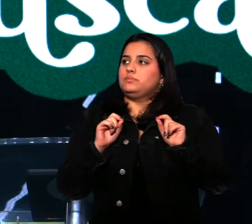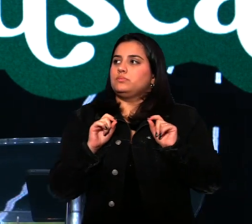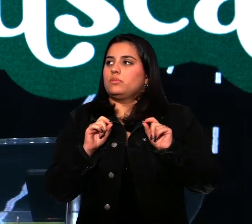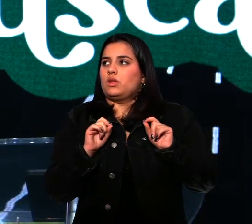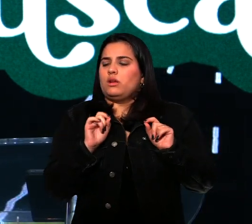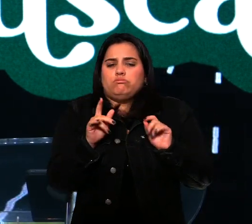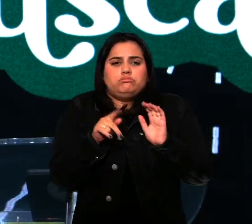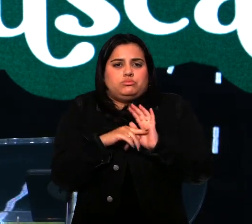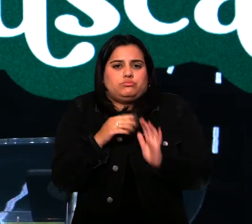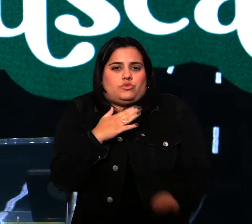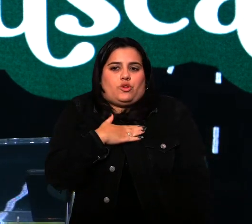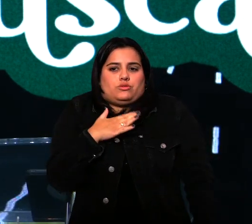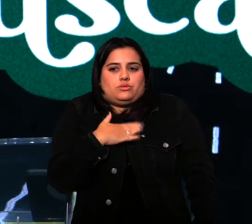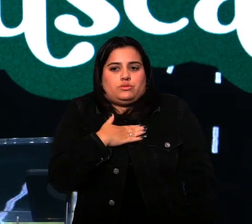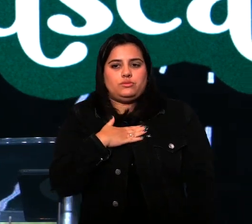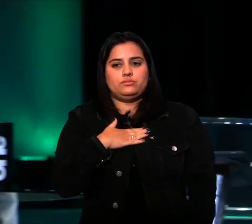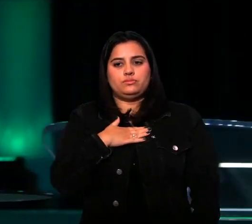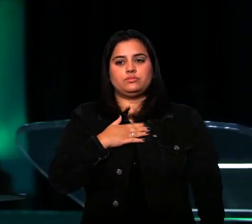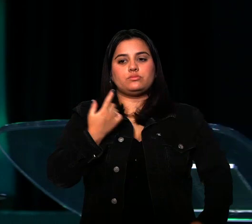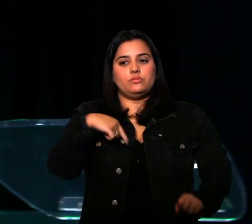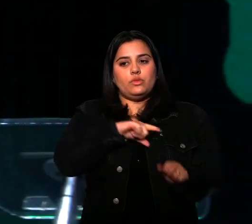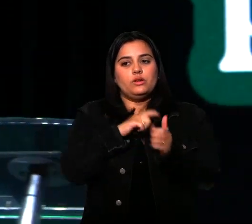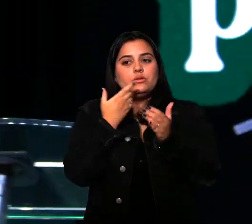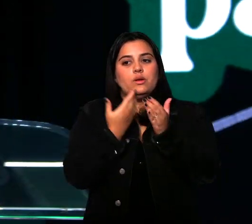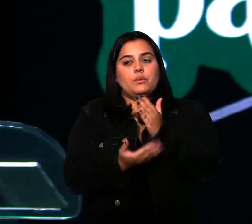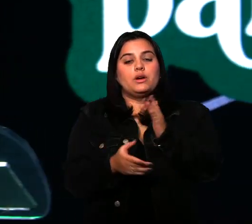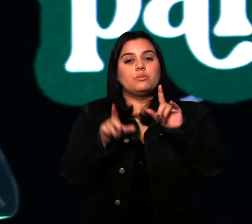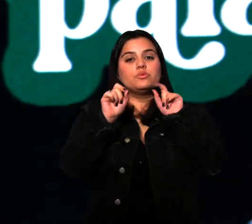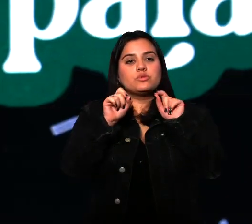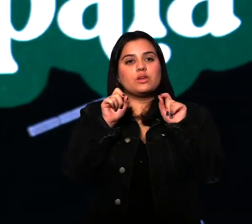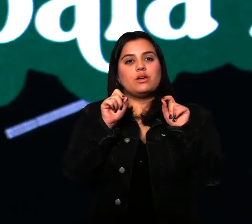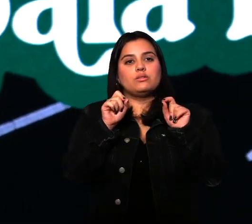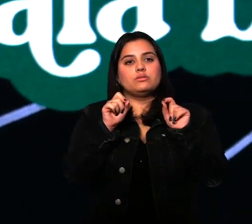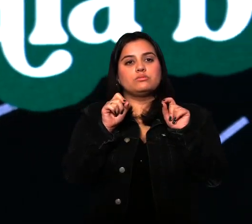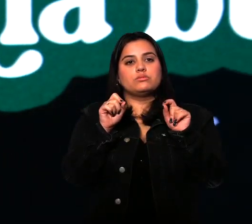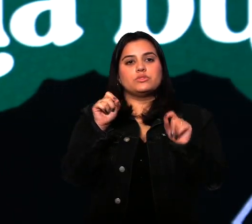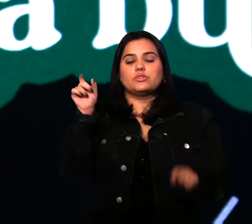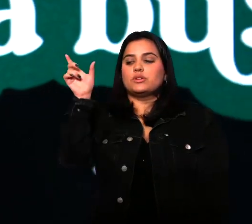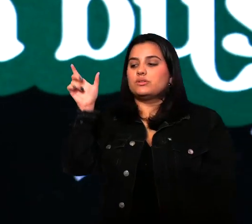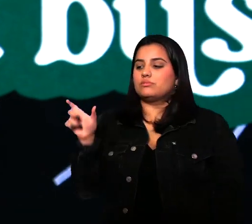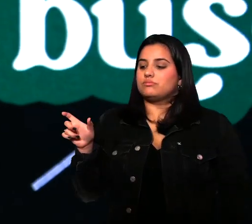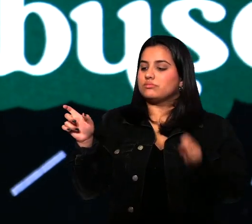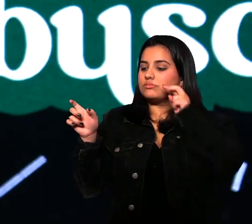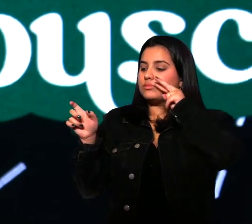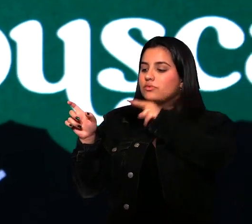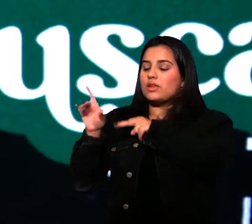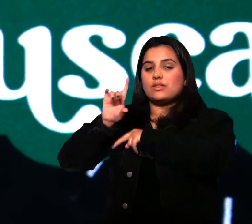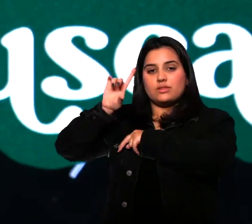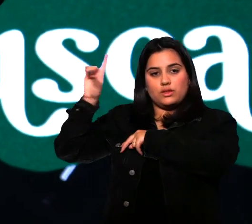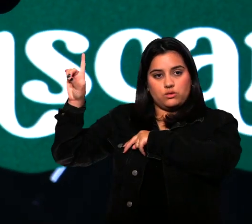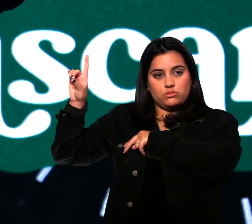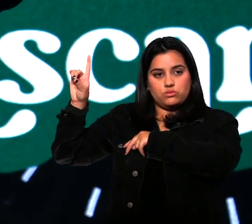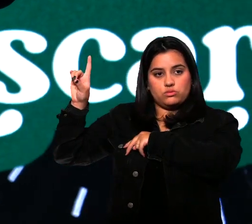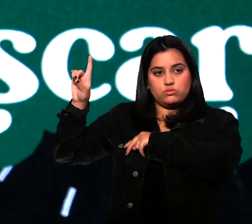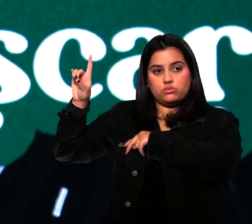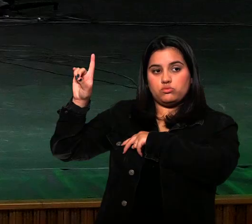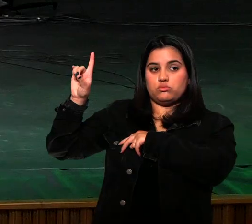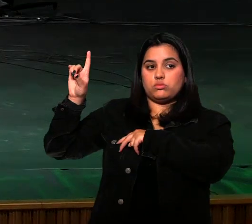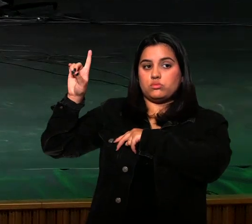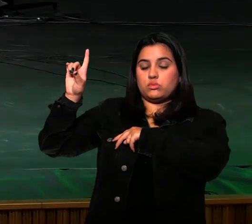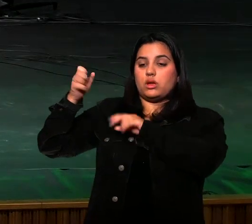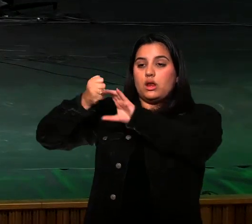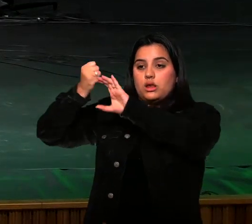a ver com a gente também. A gente perde de ver revelado através daquela pessoa particularidades que Deus colocou nela, que